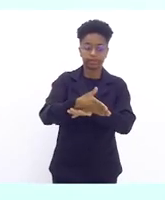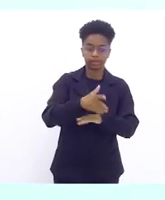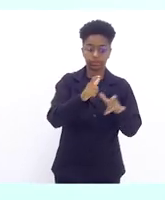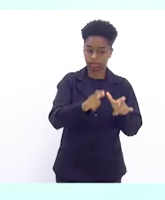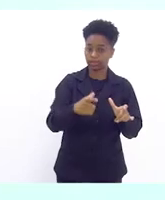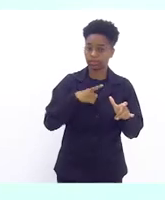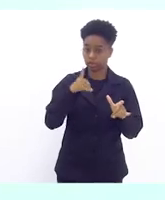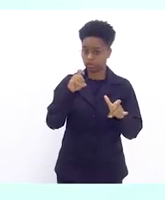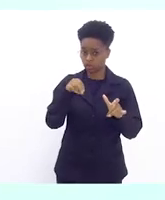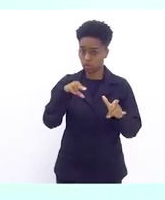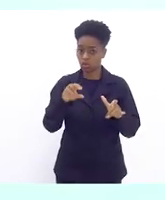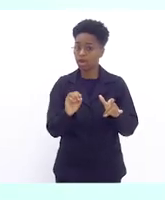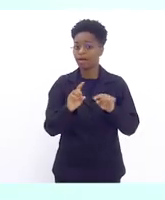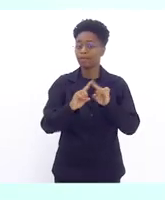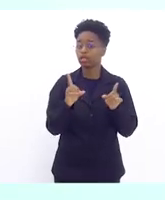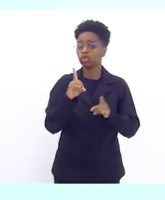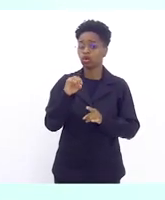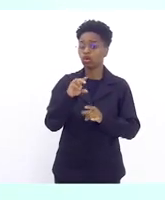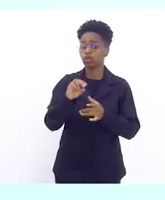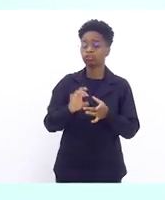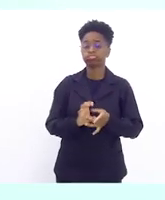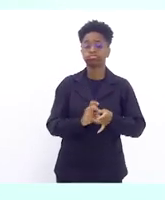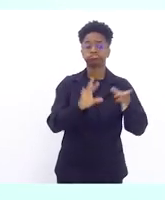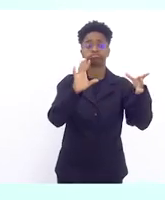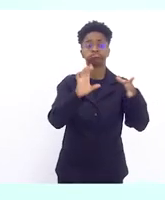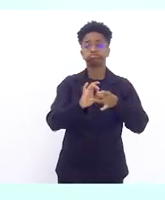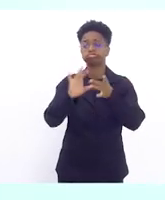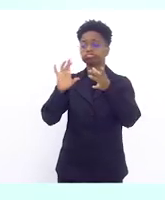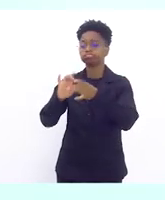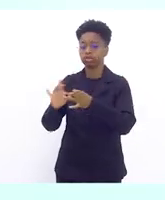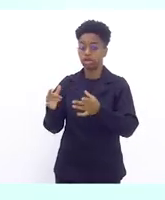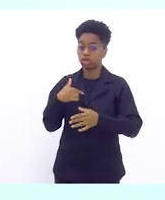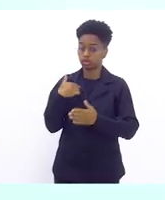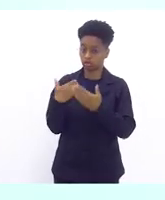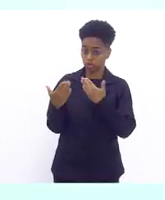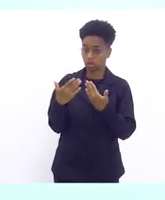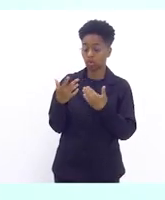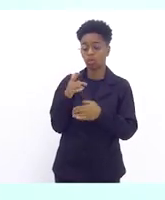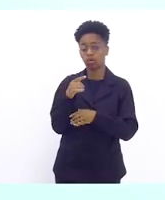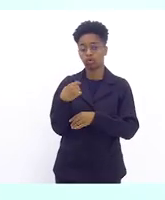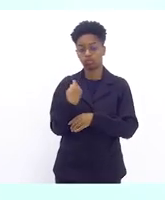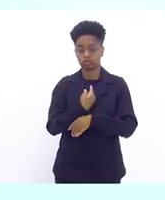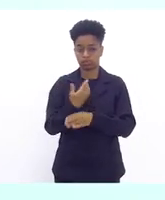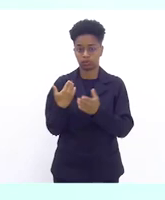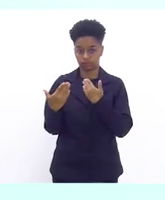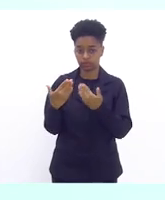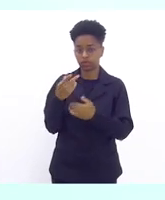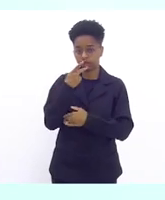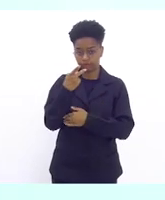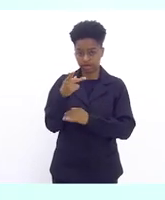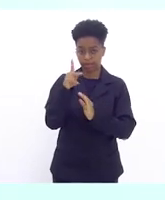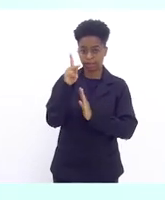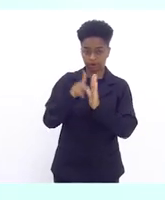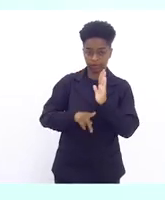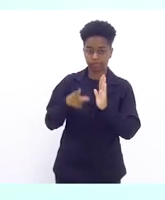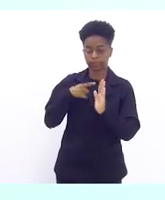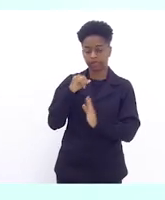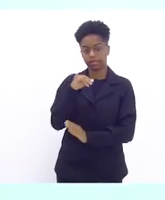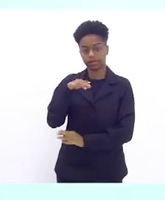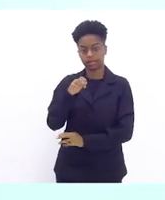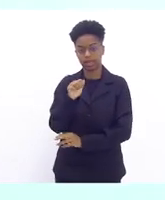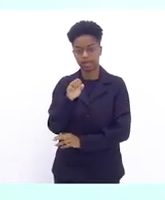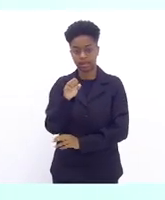mas os donos deixam soltos eles conversou eu falei desse programa que existiu né